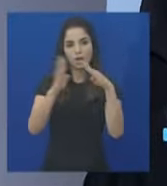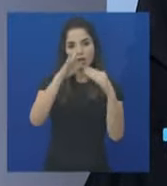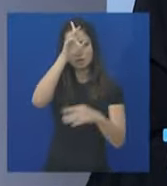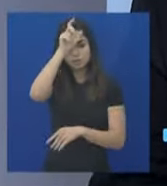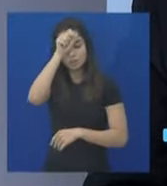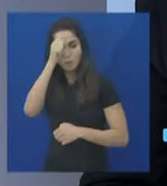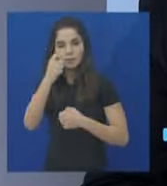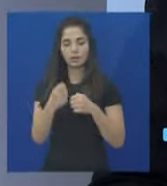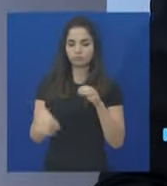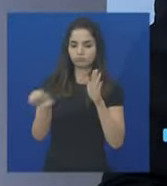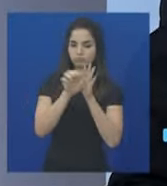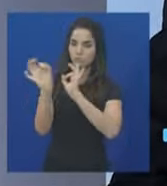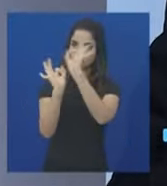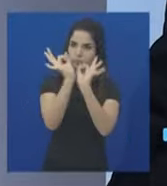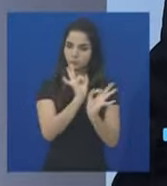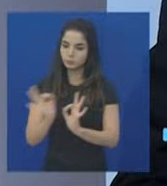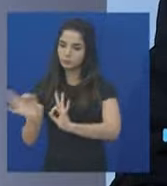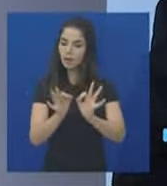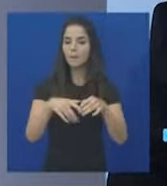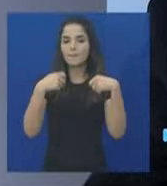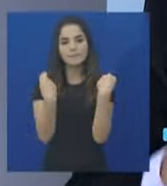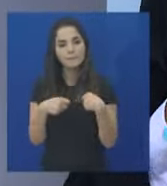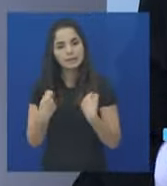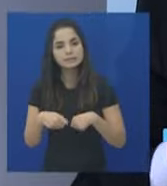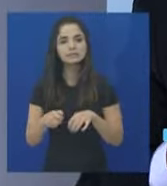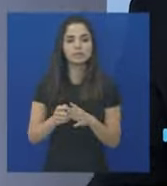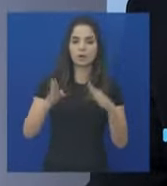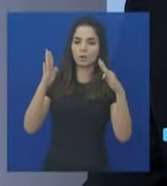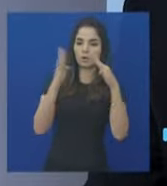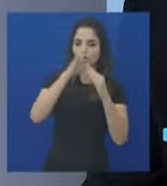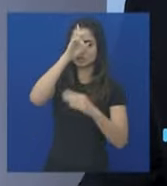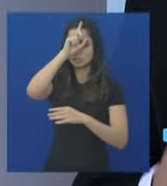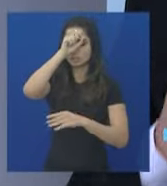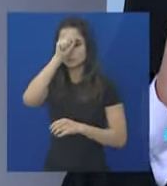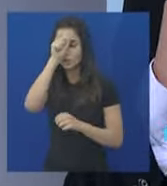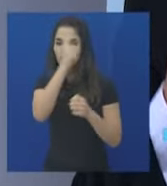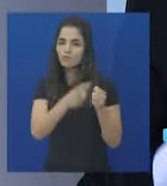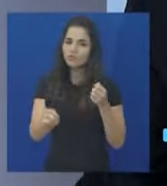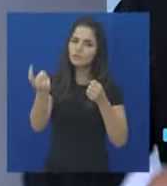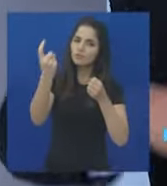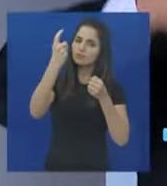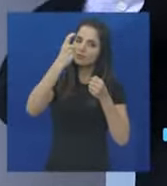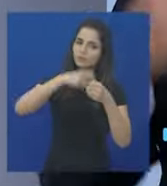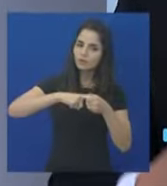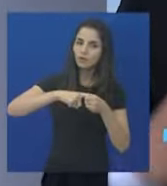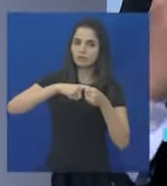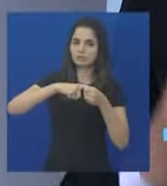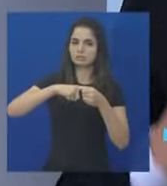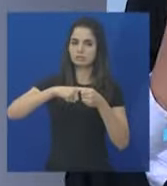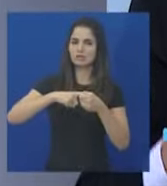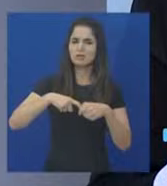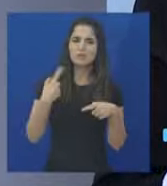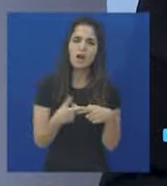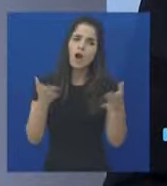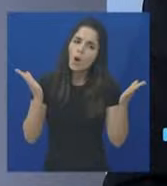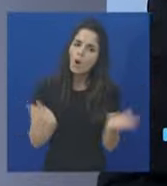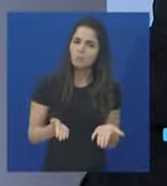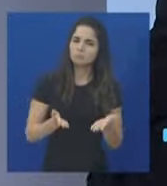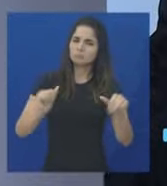reestruturar os hospitais. Precisamos colocar os hospitais hoje que prestam um péssimo serviço à